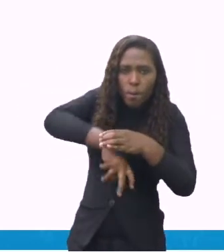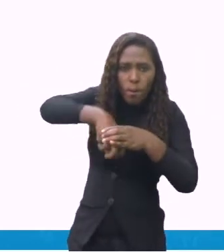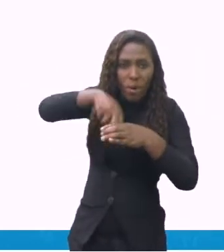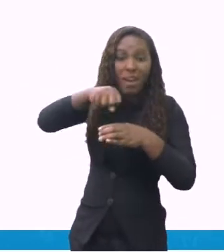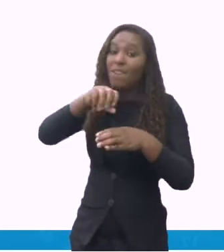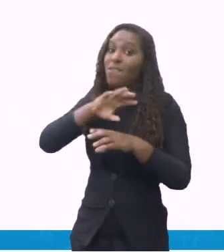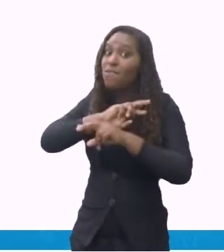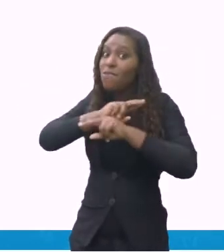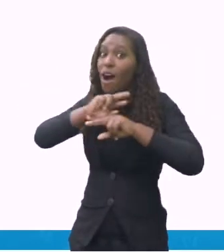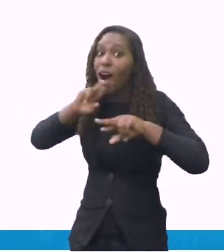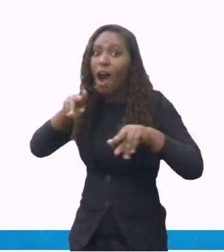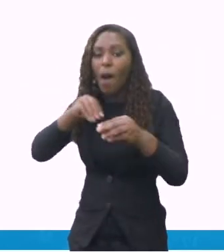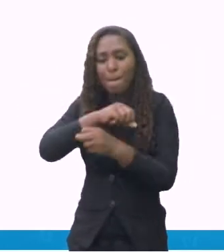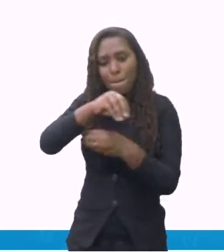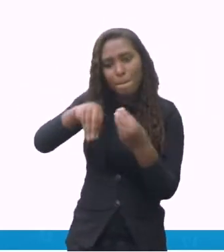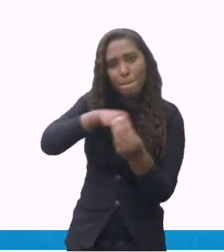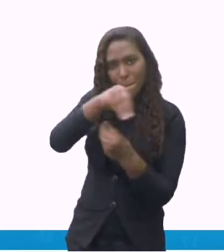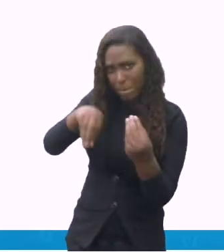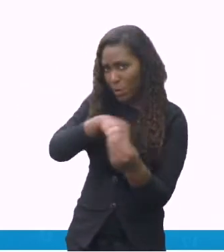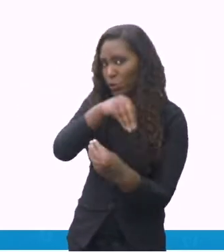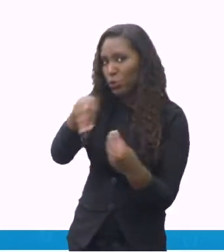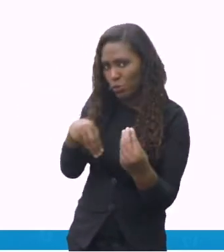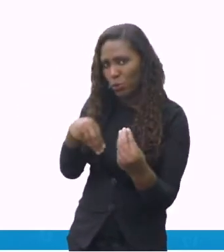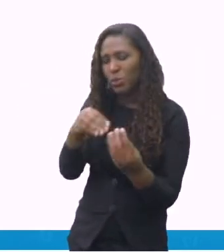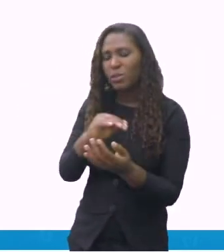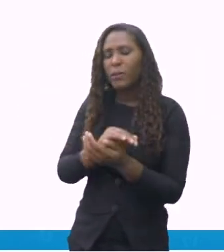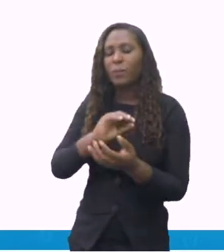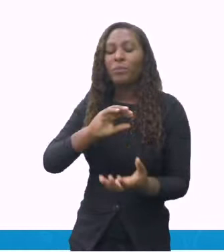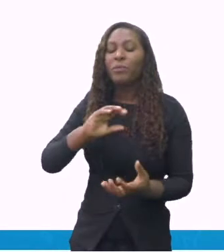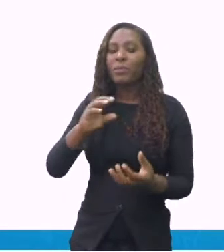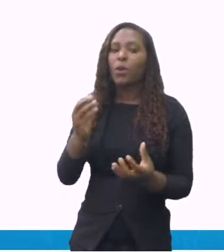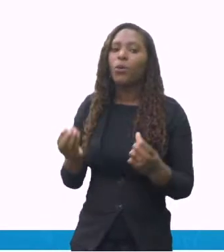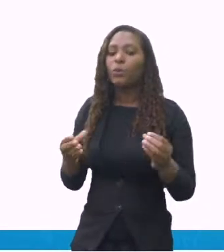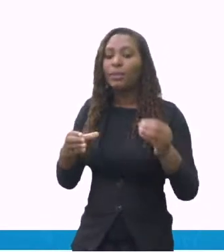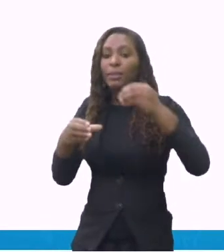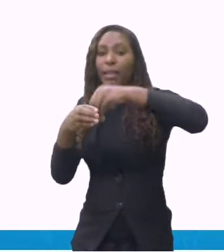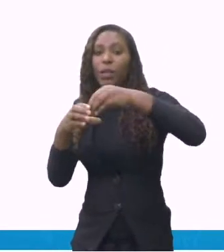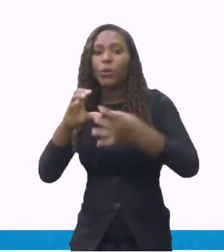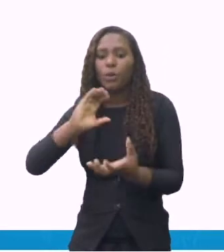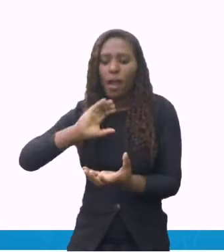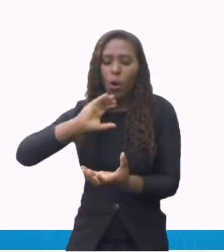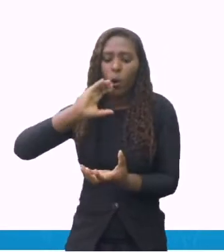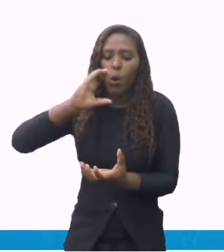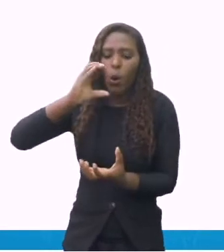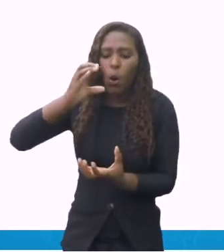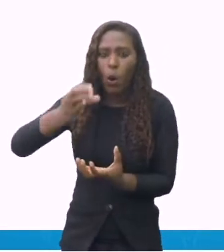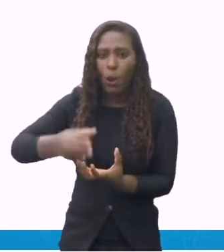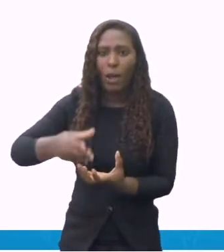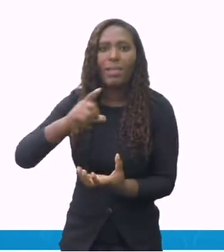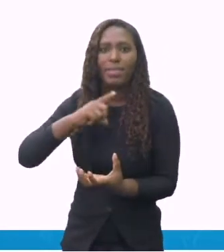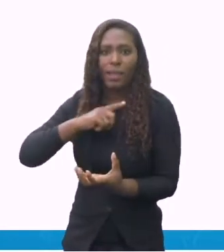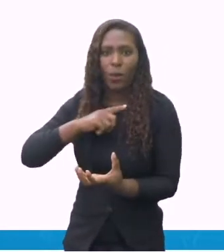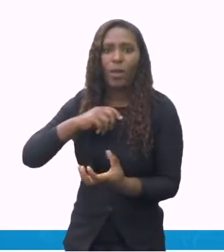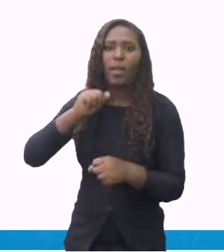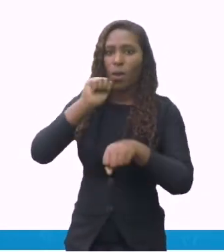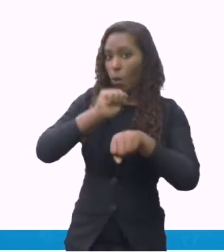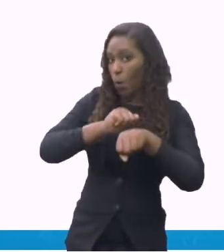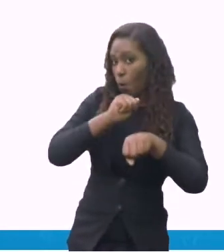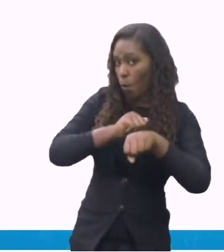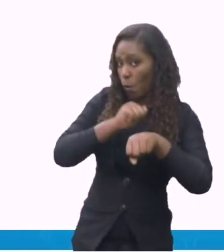temos rochas. As rochas são constituídas por materiais